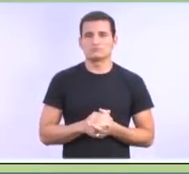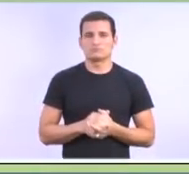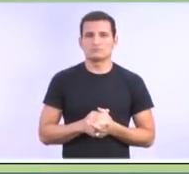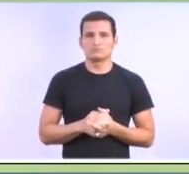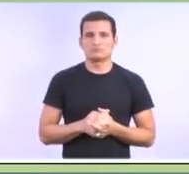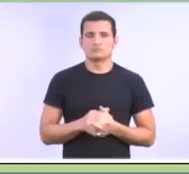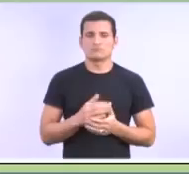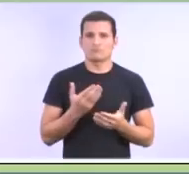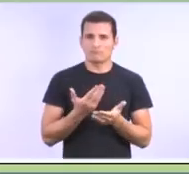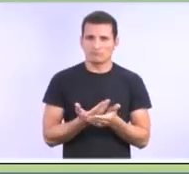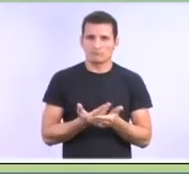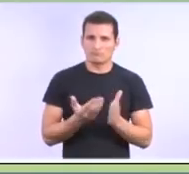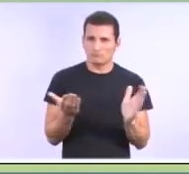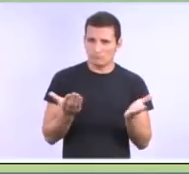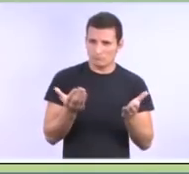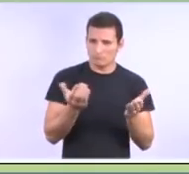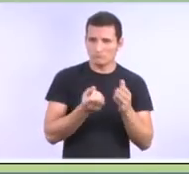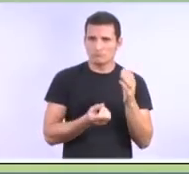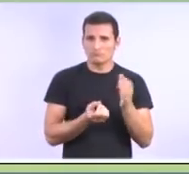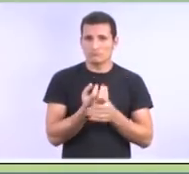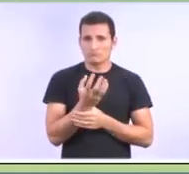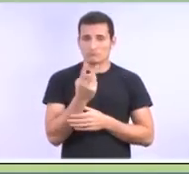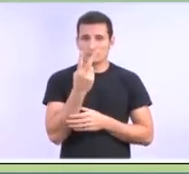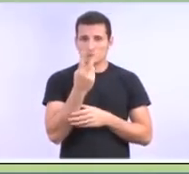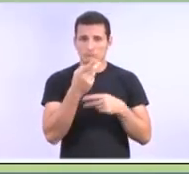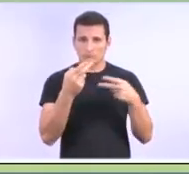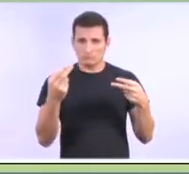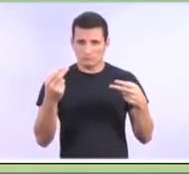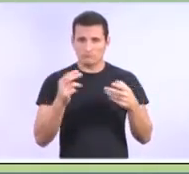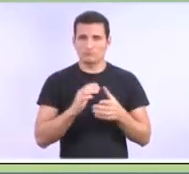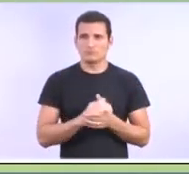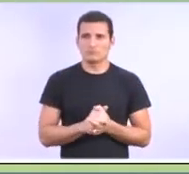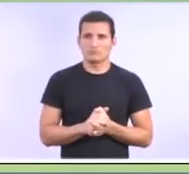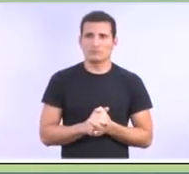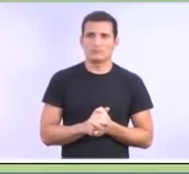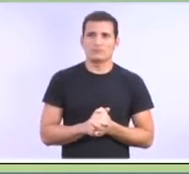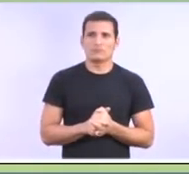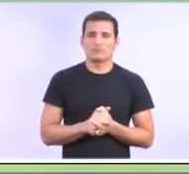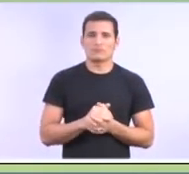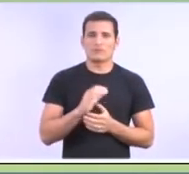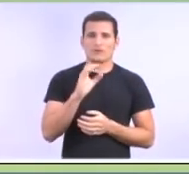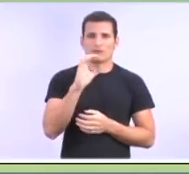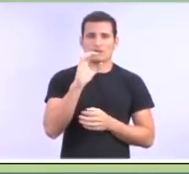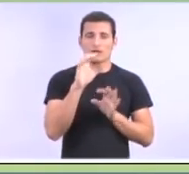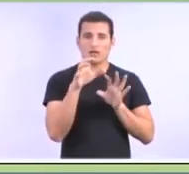aula de hoje esses dois detalhes, características, nós vamos